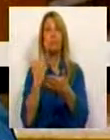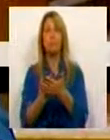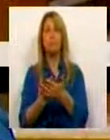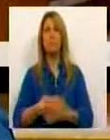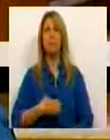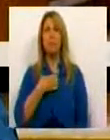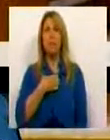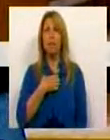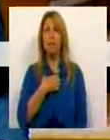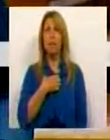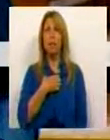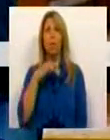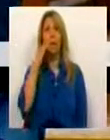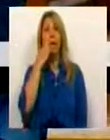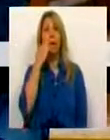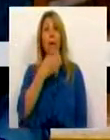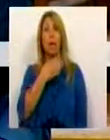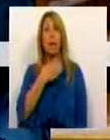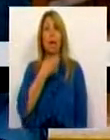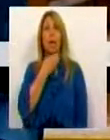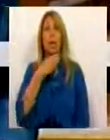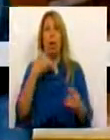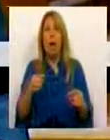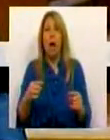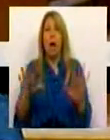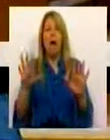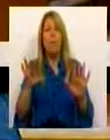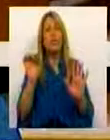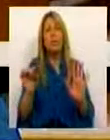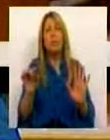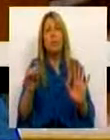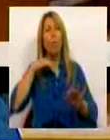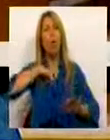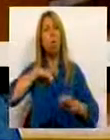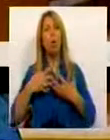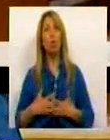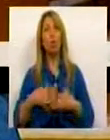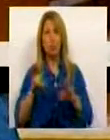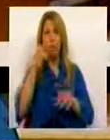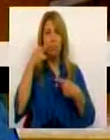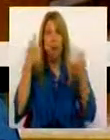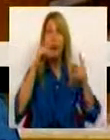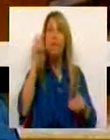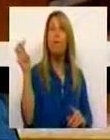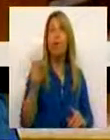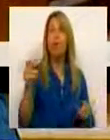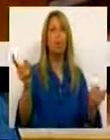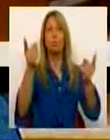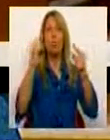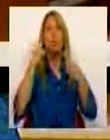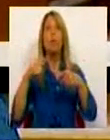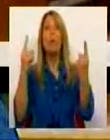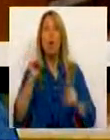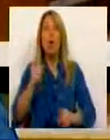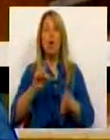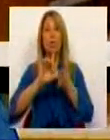sensação de permanente crise existencial. Mas isso não é forçosamente um sinal de fragilidade. É antes a demonstração de